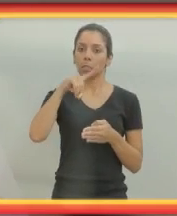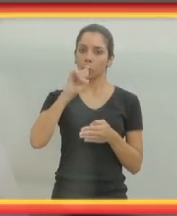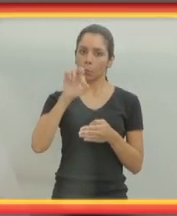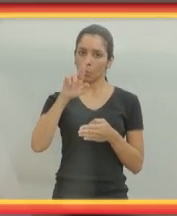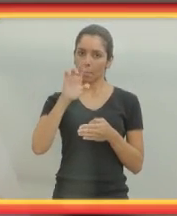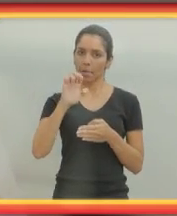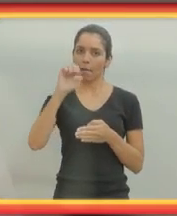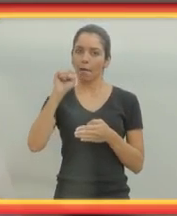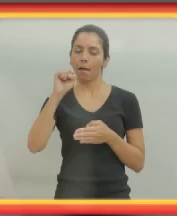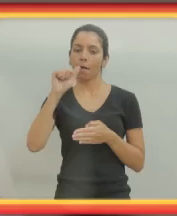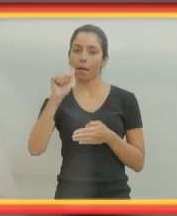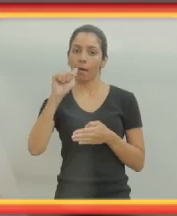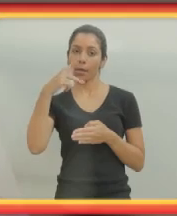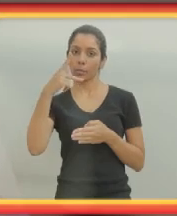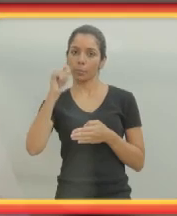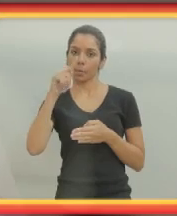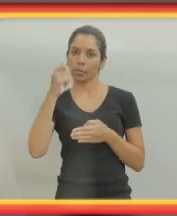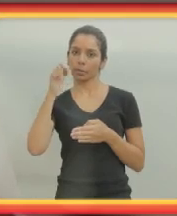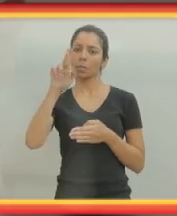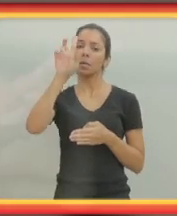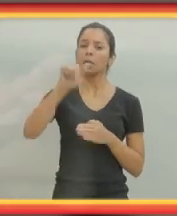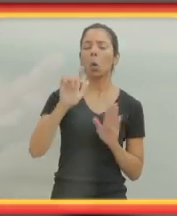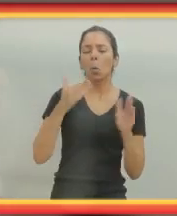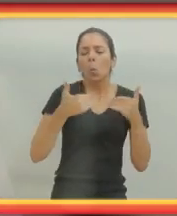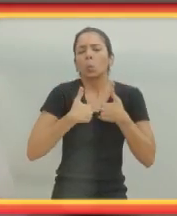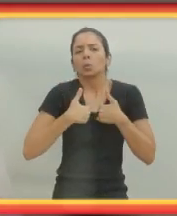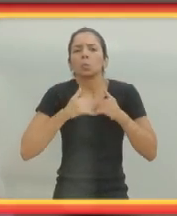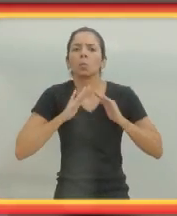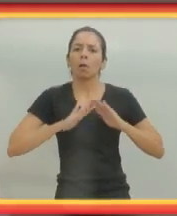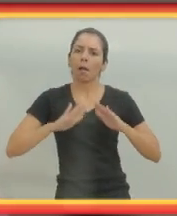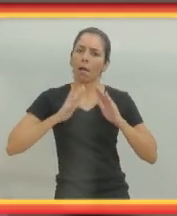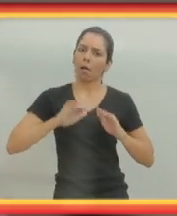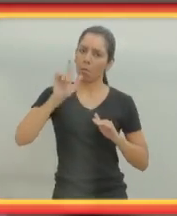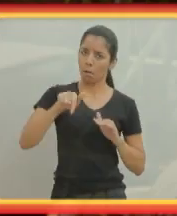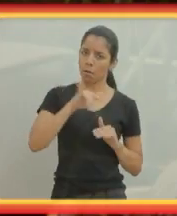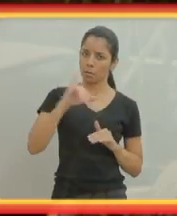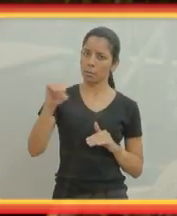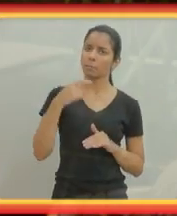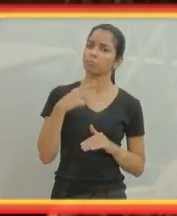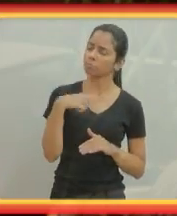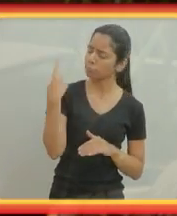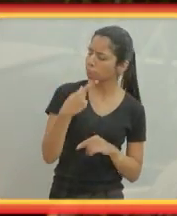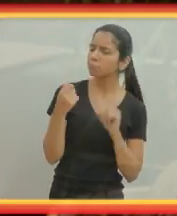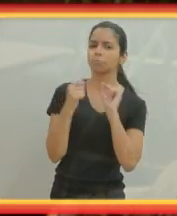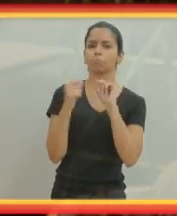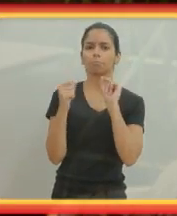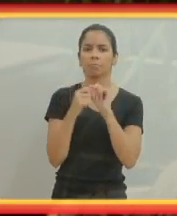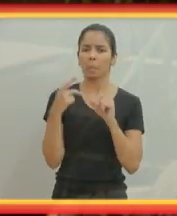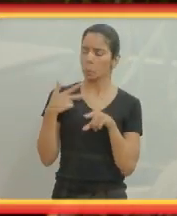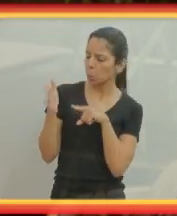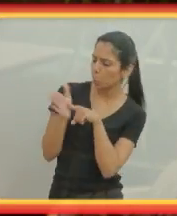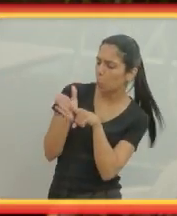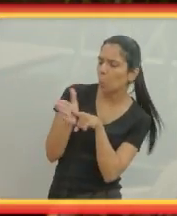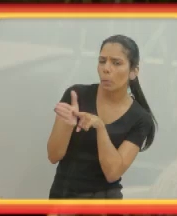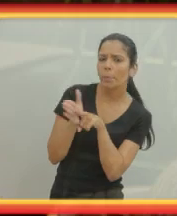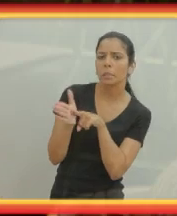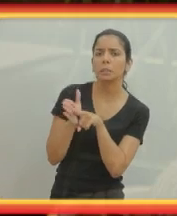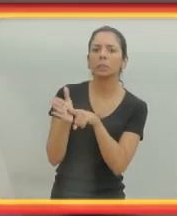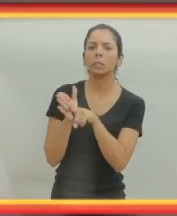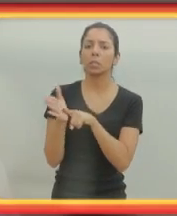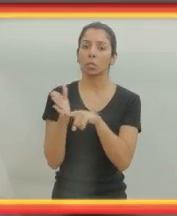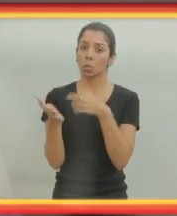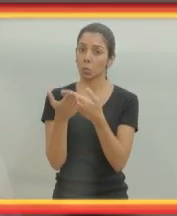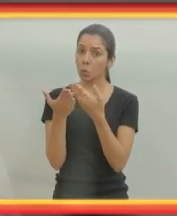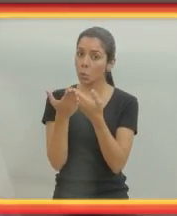Asperger, que é uma espécie de autismo brando, é considerado isso. Então a gente fez uma grande pesquisa, um grande